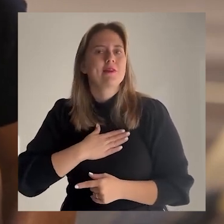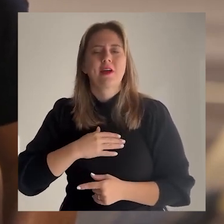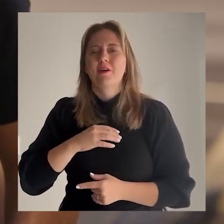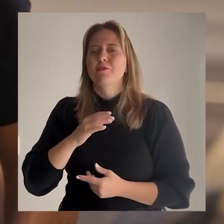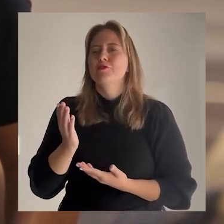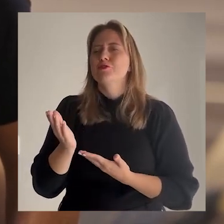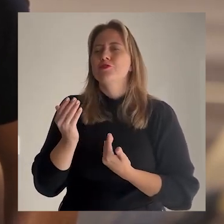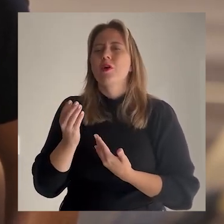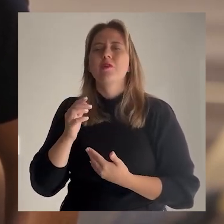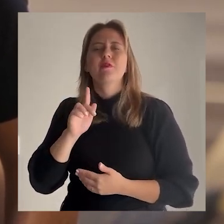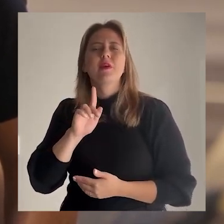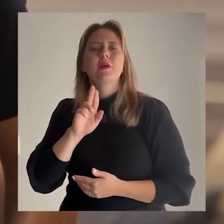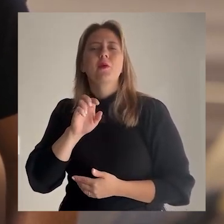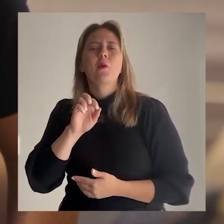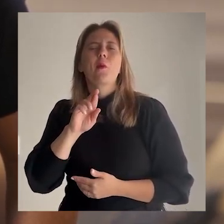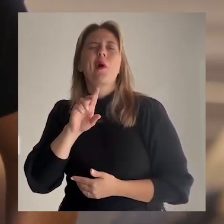Guarda,